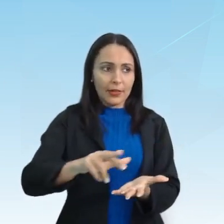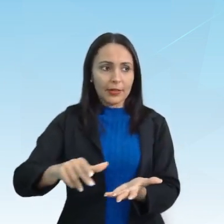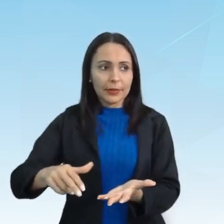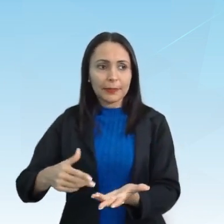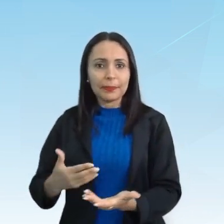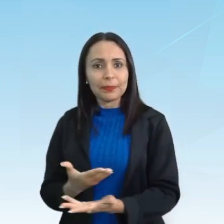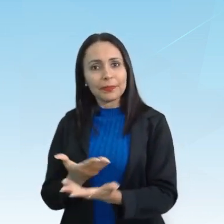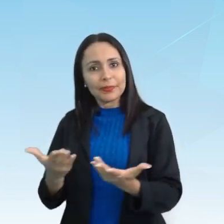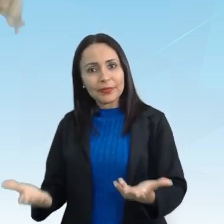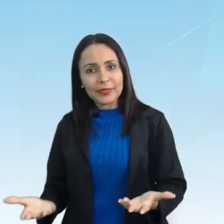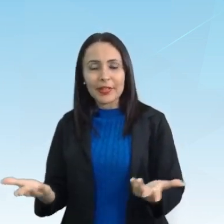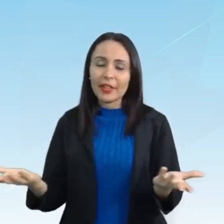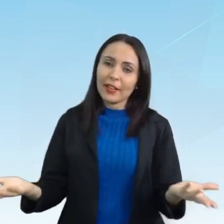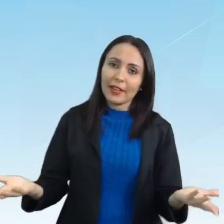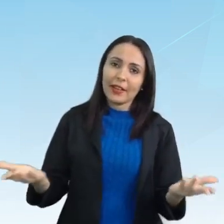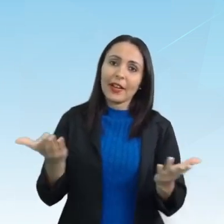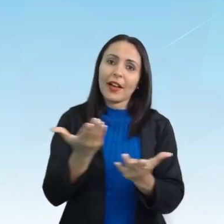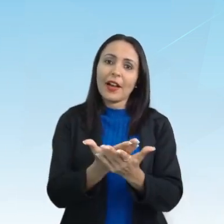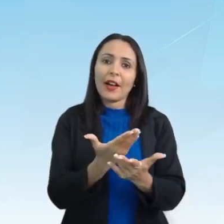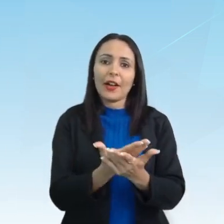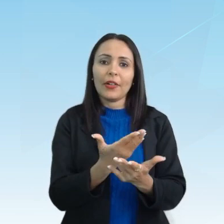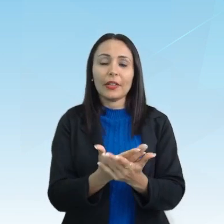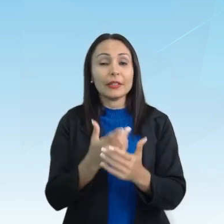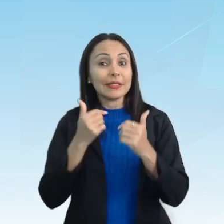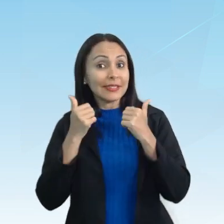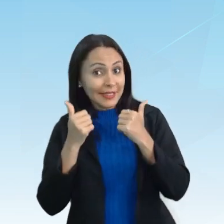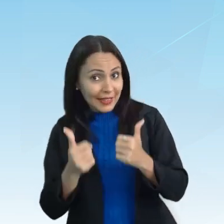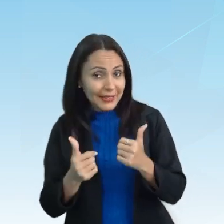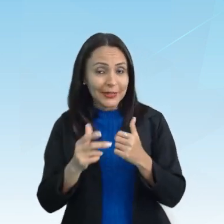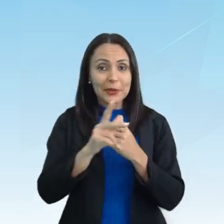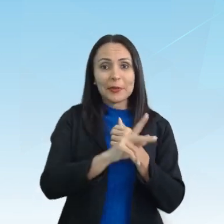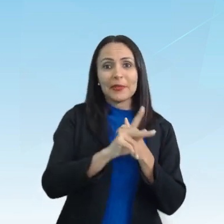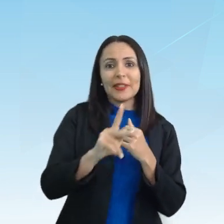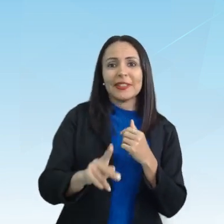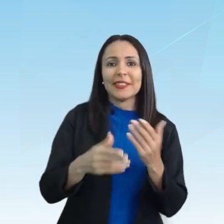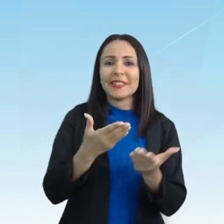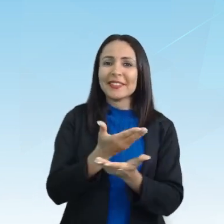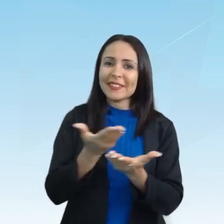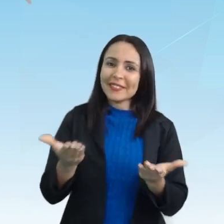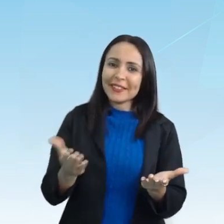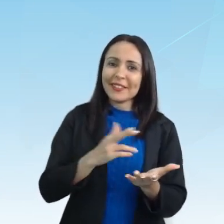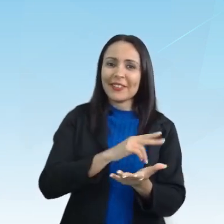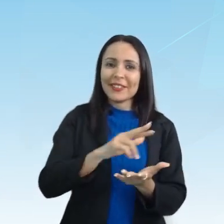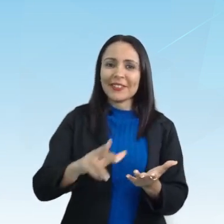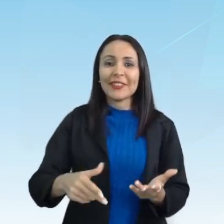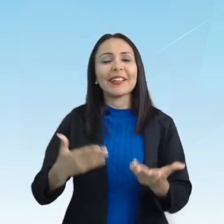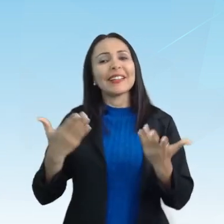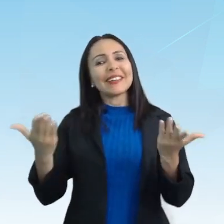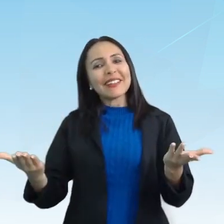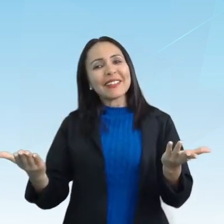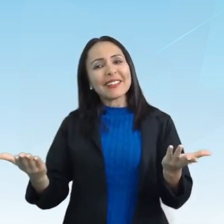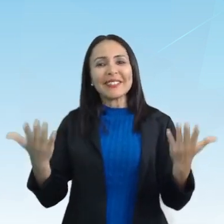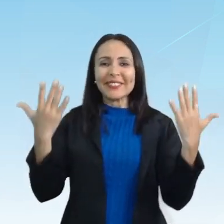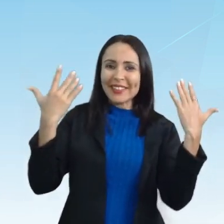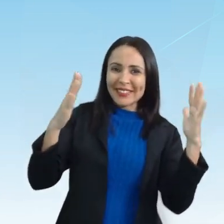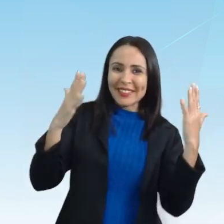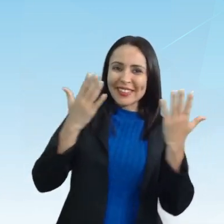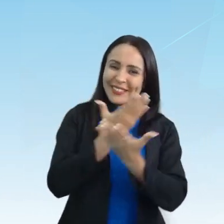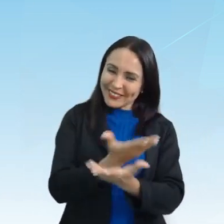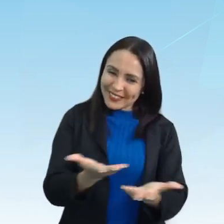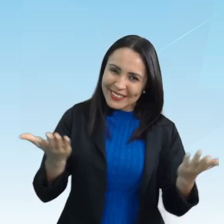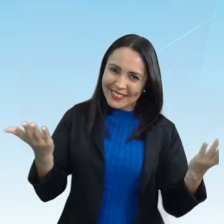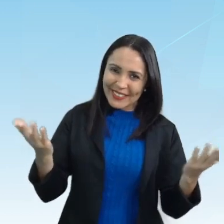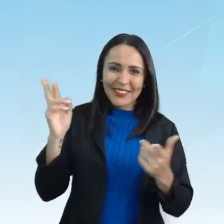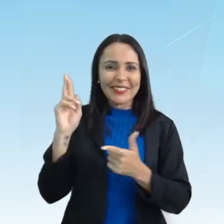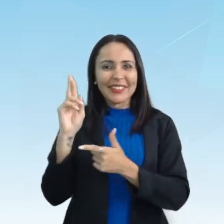várias o quê? Aulas, slides, certo? Dos professores, dos vários componentes. Então, mais uma vez, parabéns, Roberta,